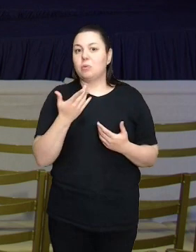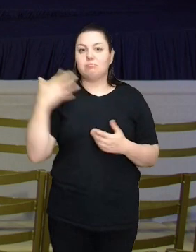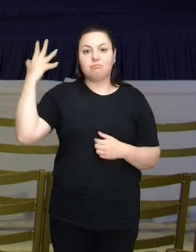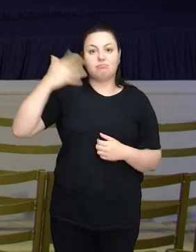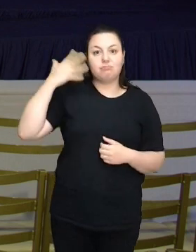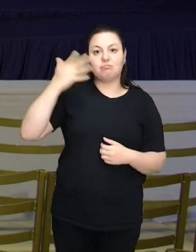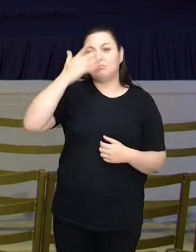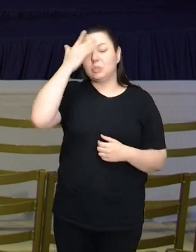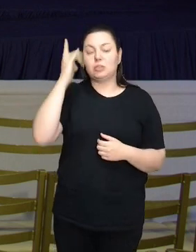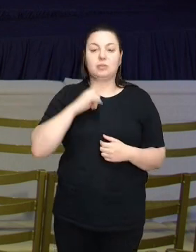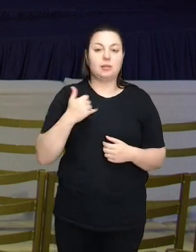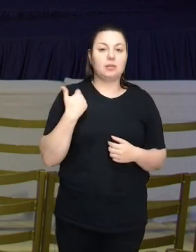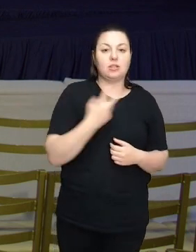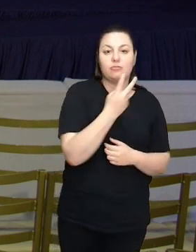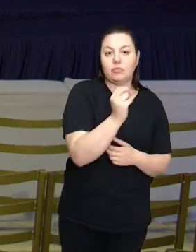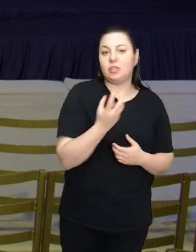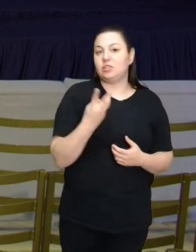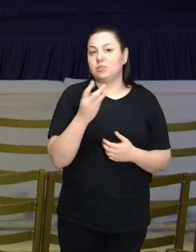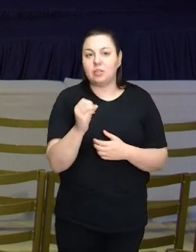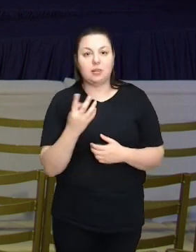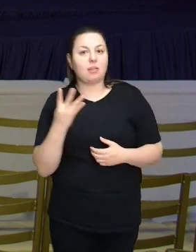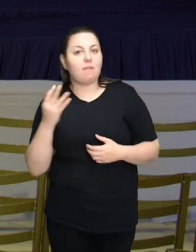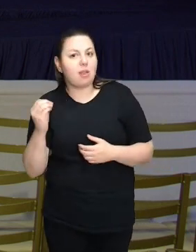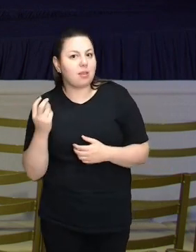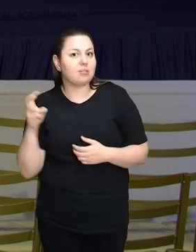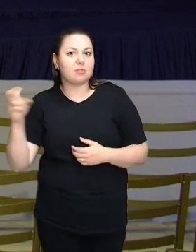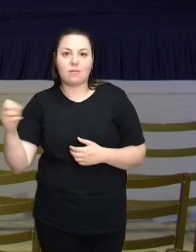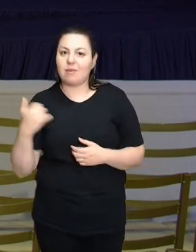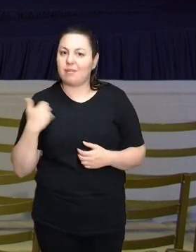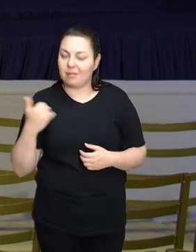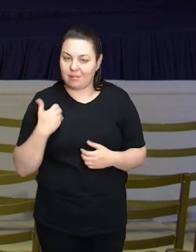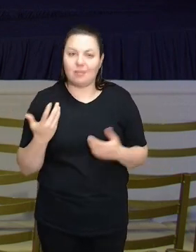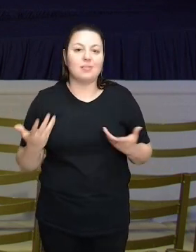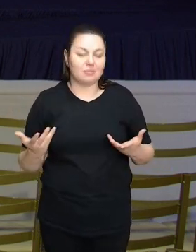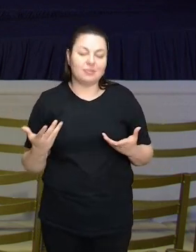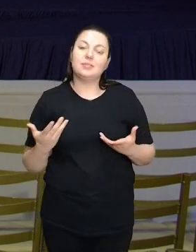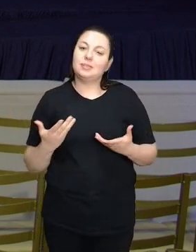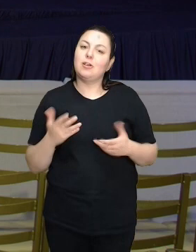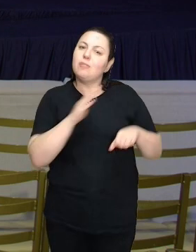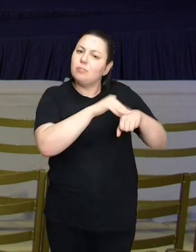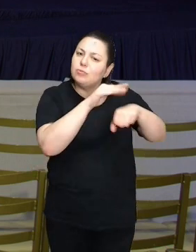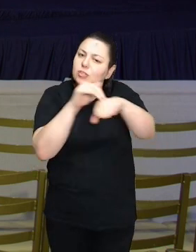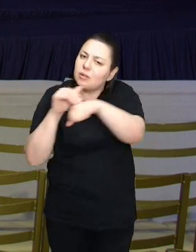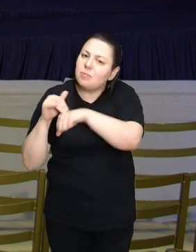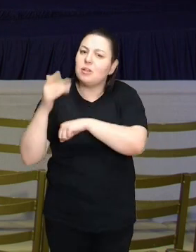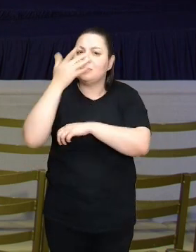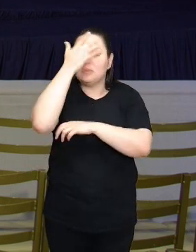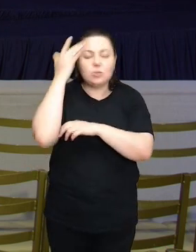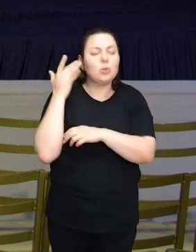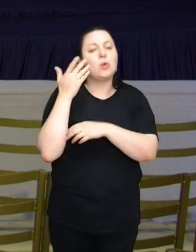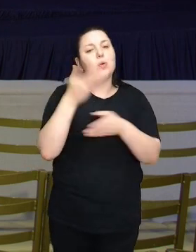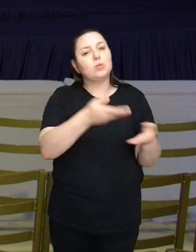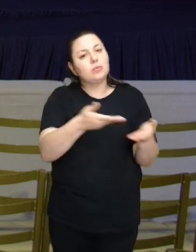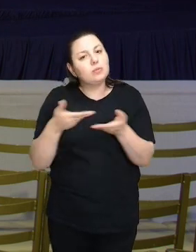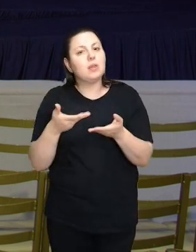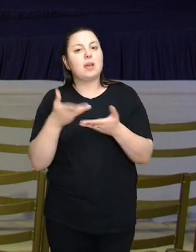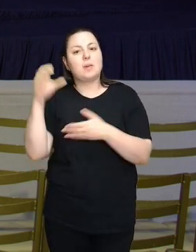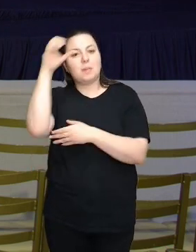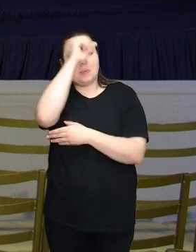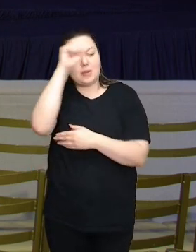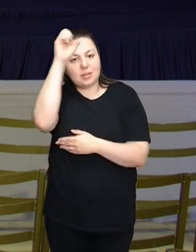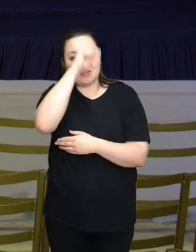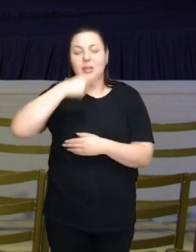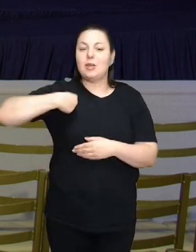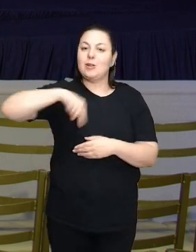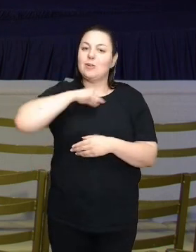vai ver isso cada vez mais dentro das empresas. Então vamos chamar essa galera, convidar eles para aprender, para a gente poder trabalhar